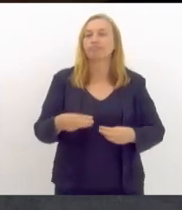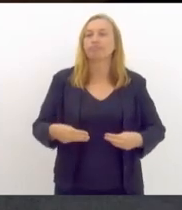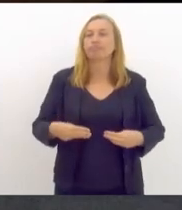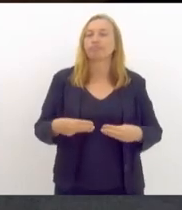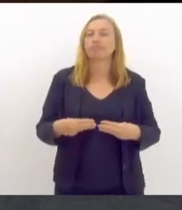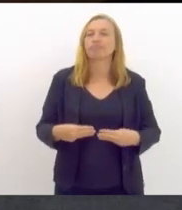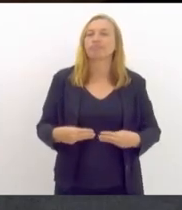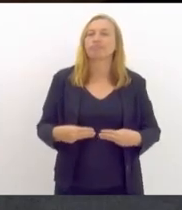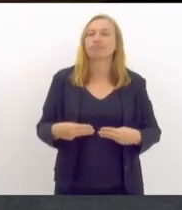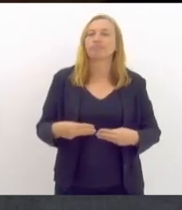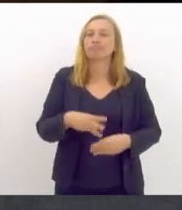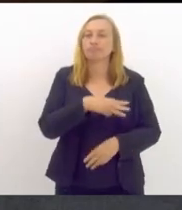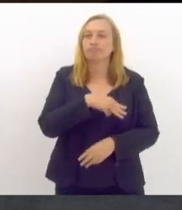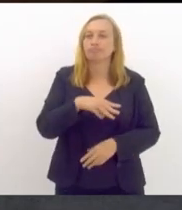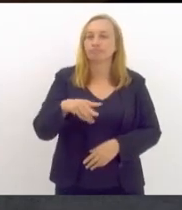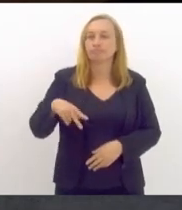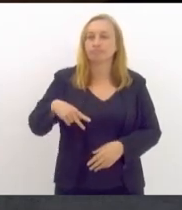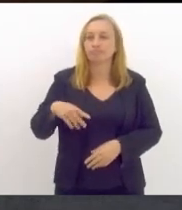finalmente